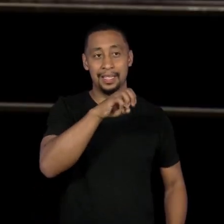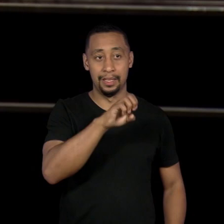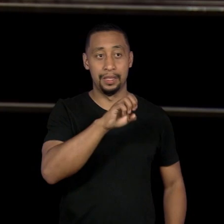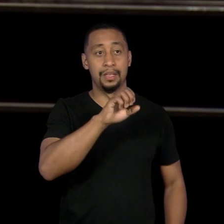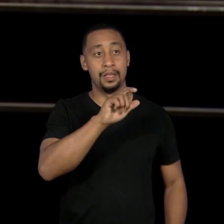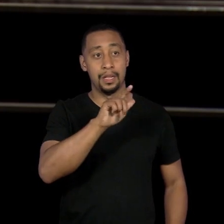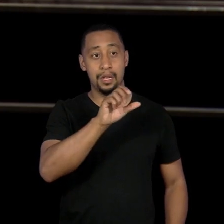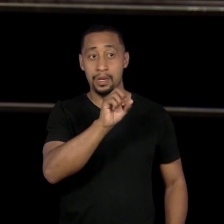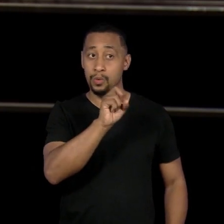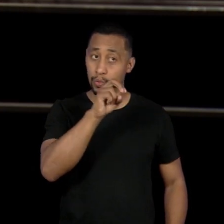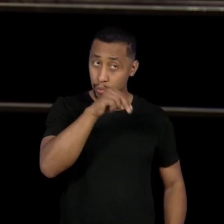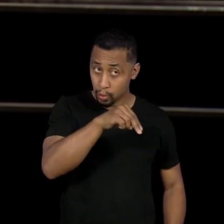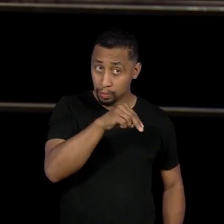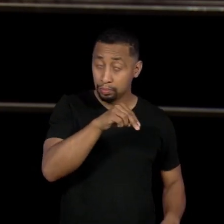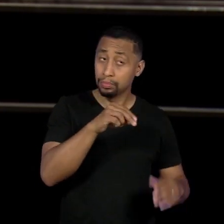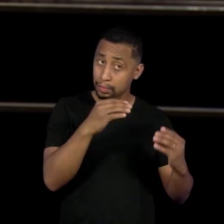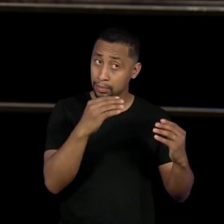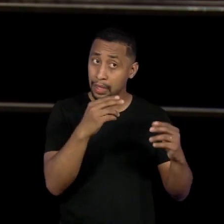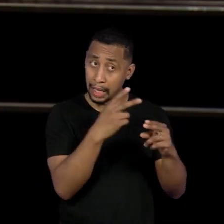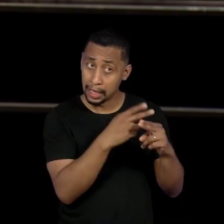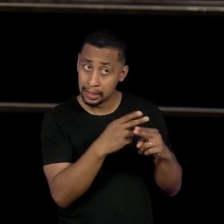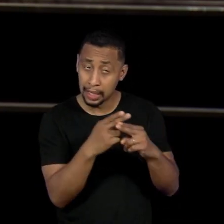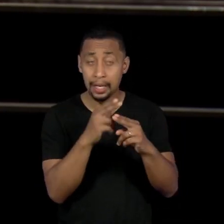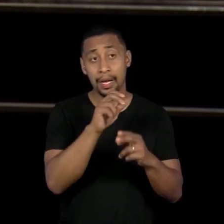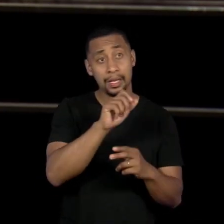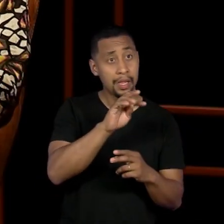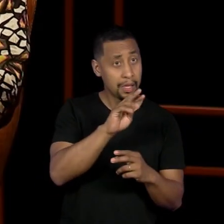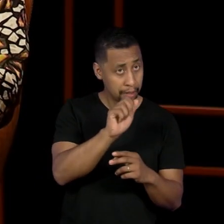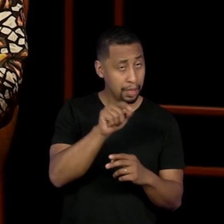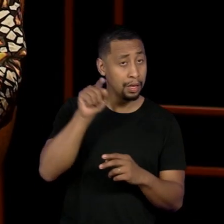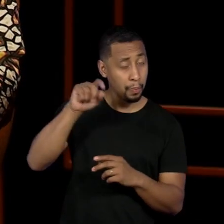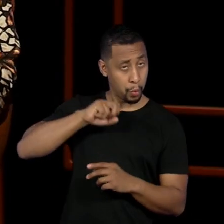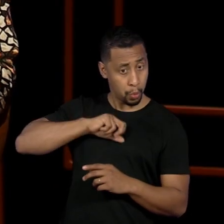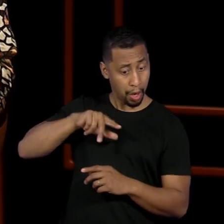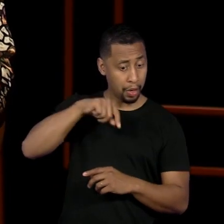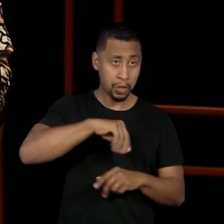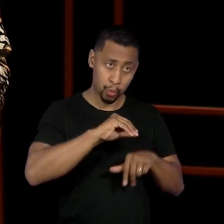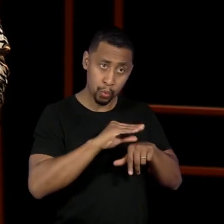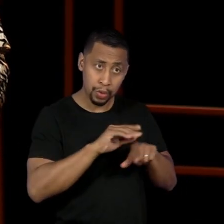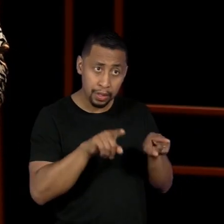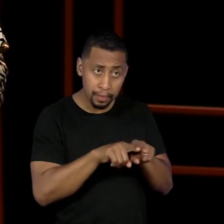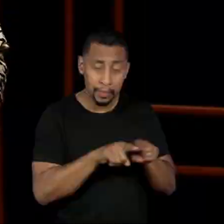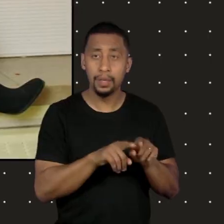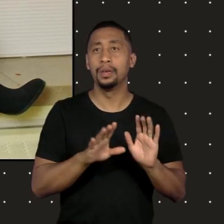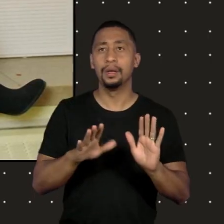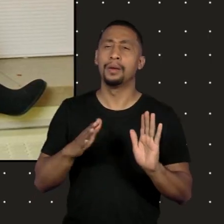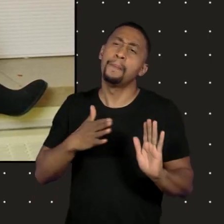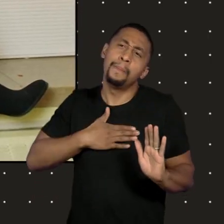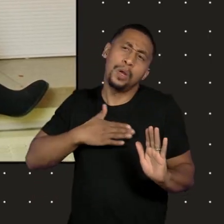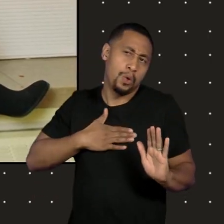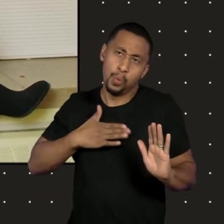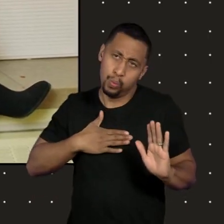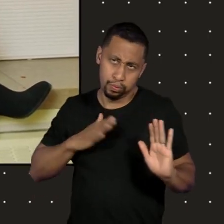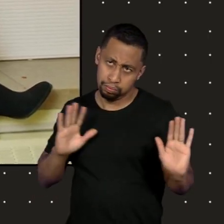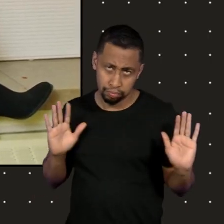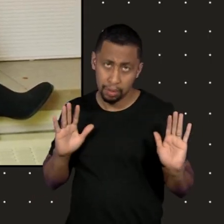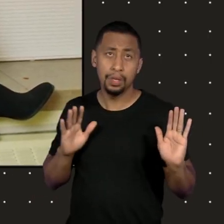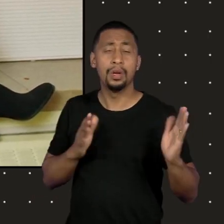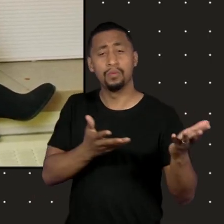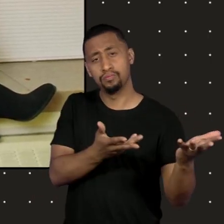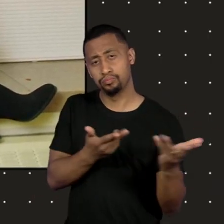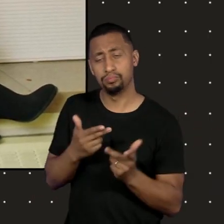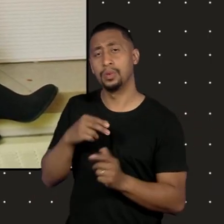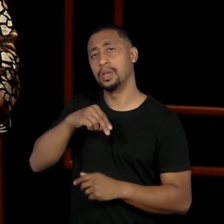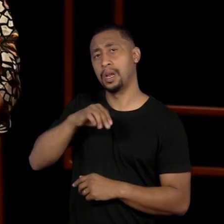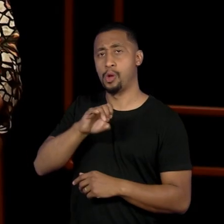Atlântico, que foi exibida em Portugal e foi exibida aqui na TV Cultura. E assim, o programa era meu e o Nelson Motta era meu convidado. Então ele foi 14